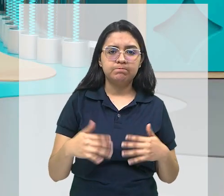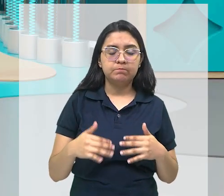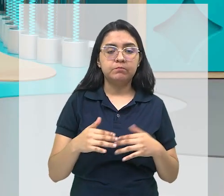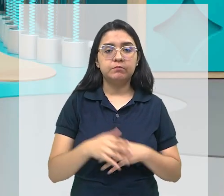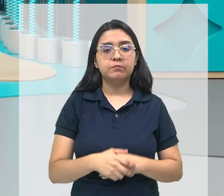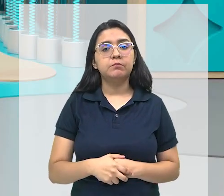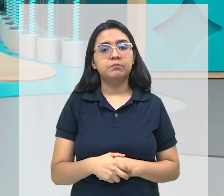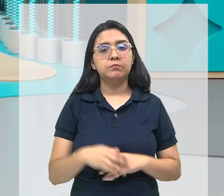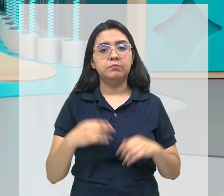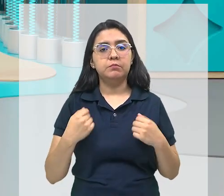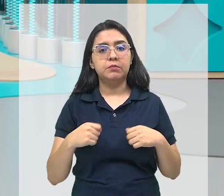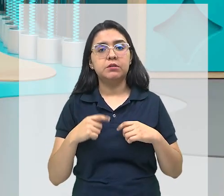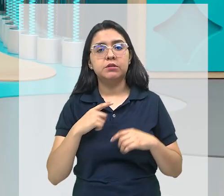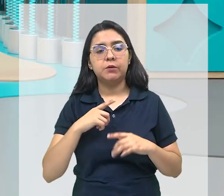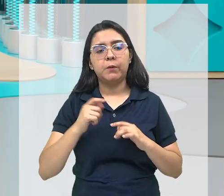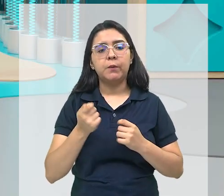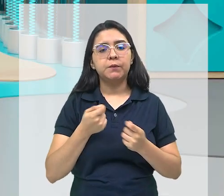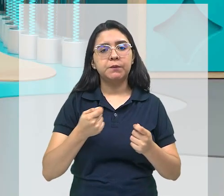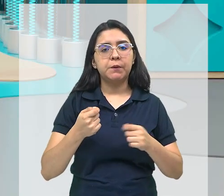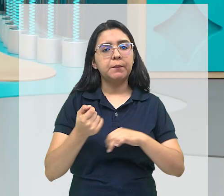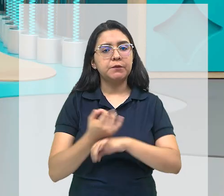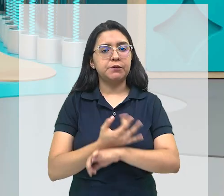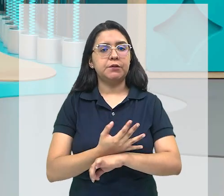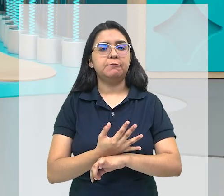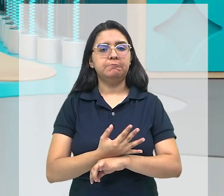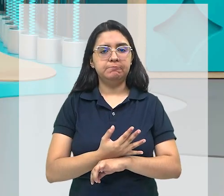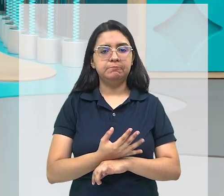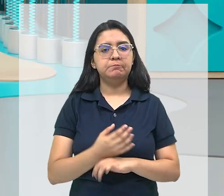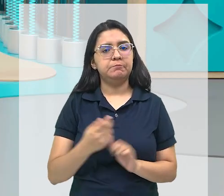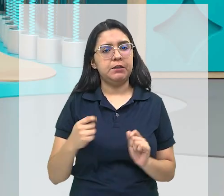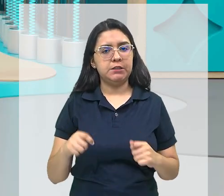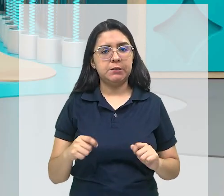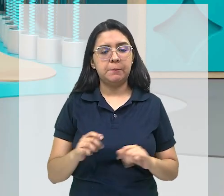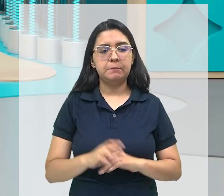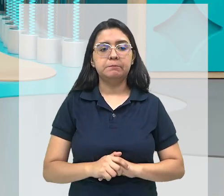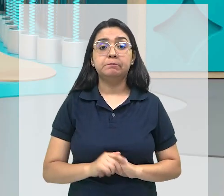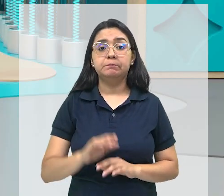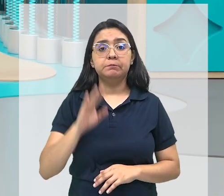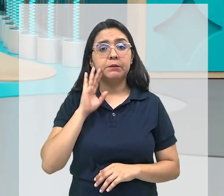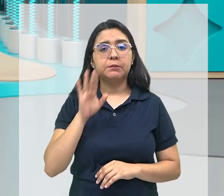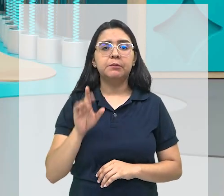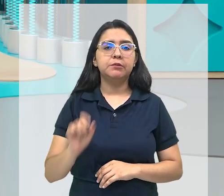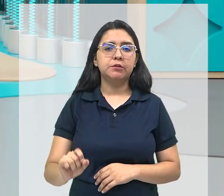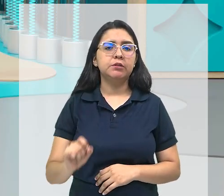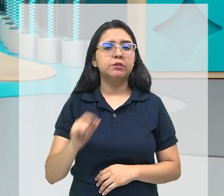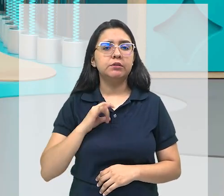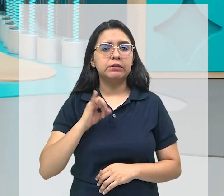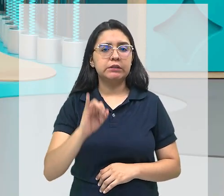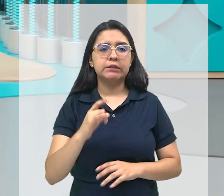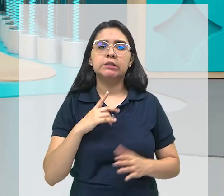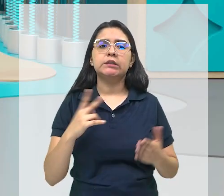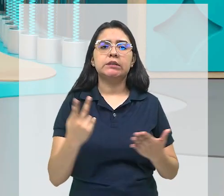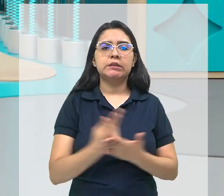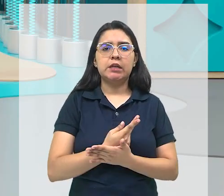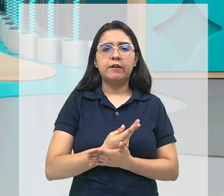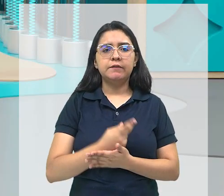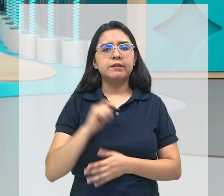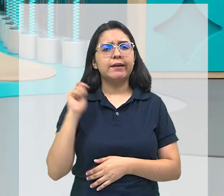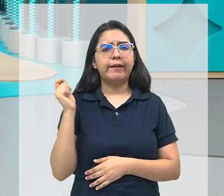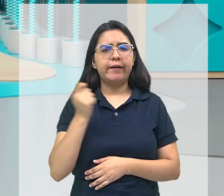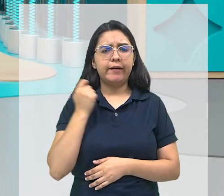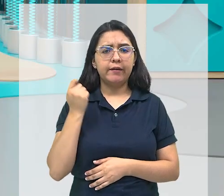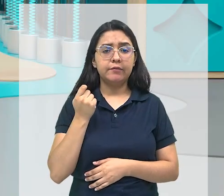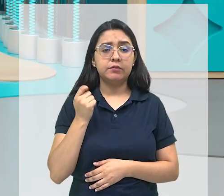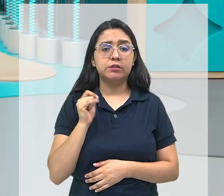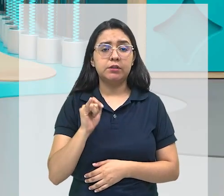desesperado, é necessário ter um controle emocional muito grande. Principalmente naqueles casos mais graves em que há,